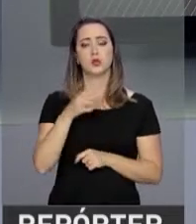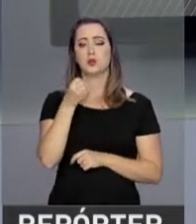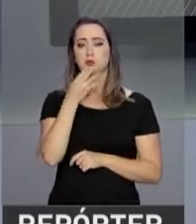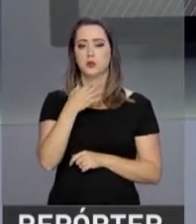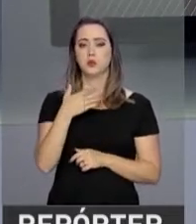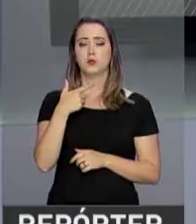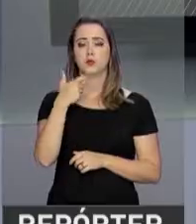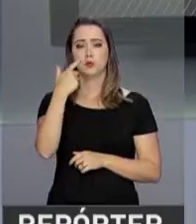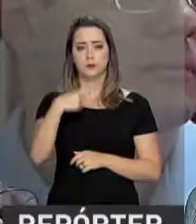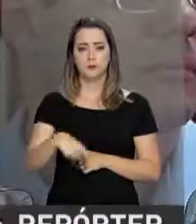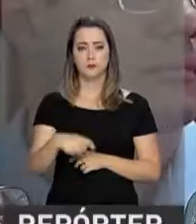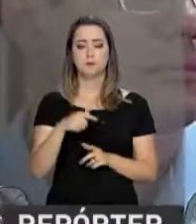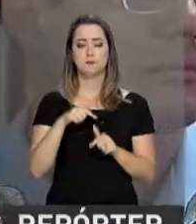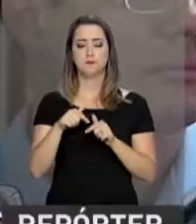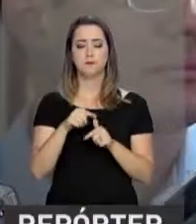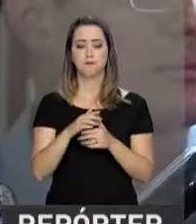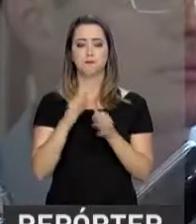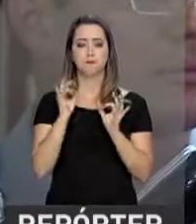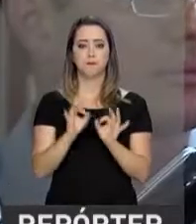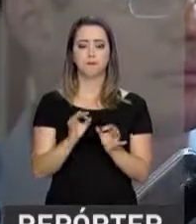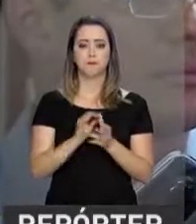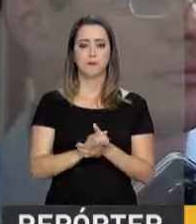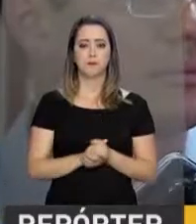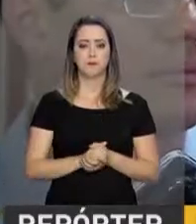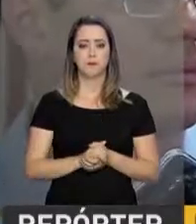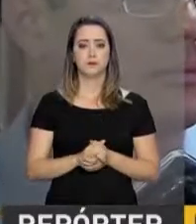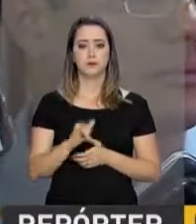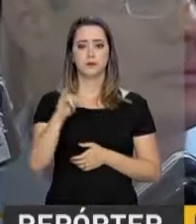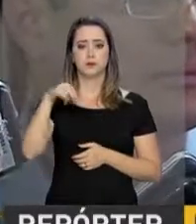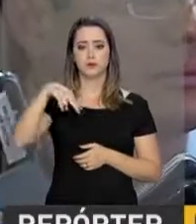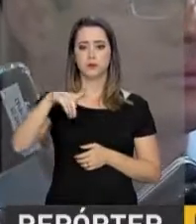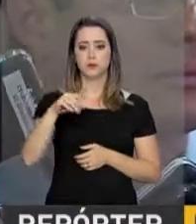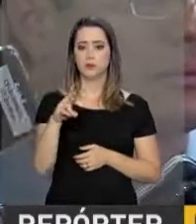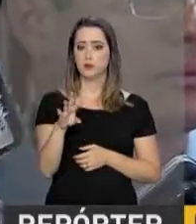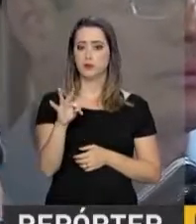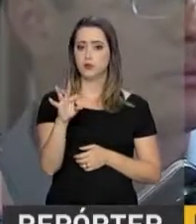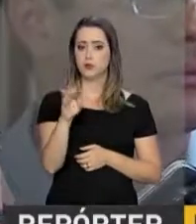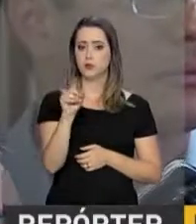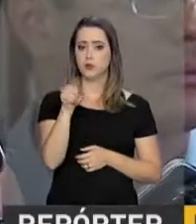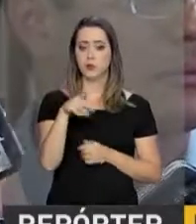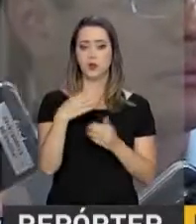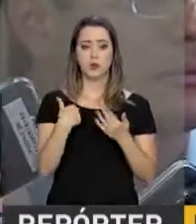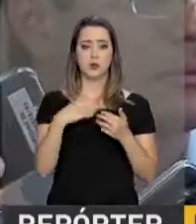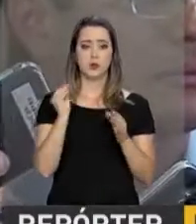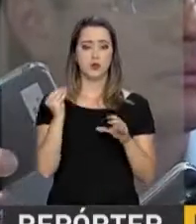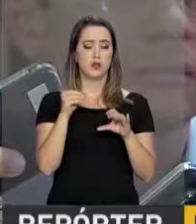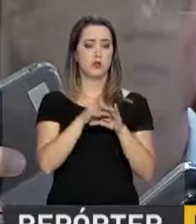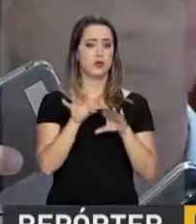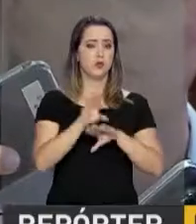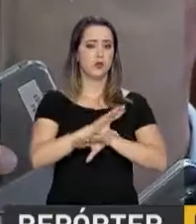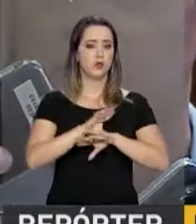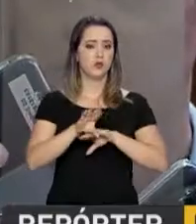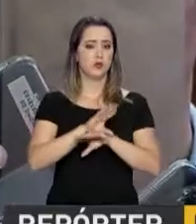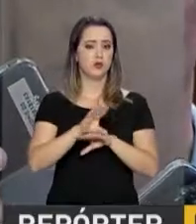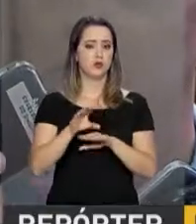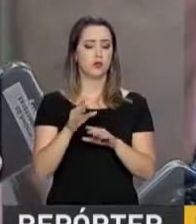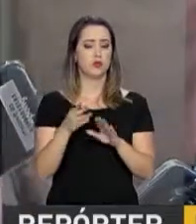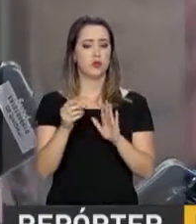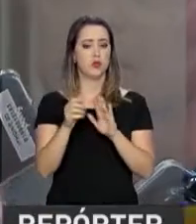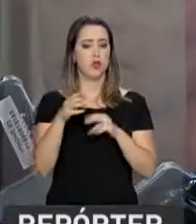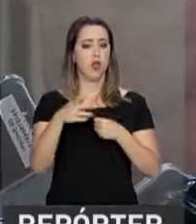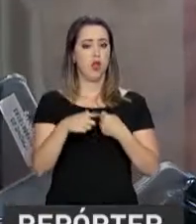comportamento o indulto ele é um ato previsto na constituição no seu artigo 44